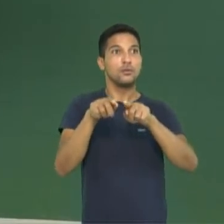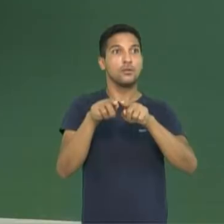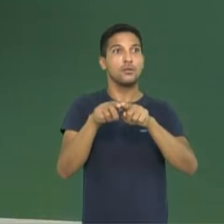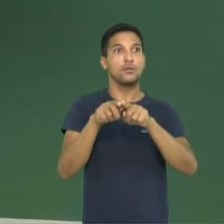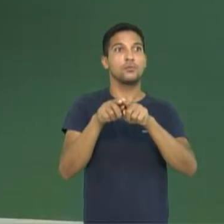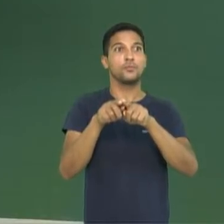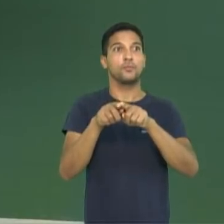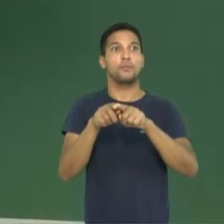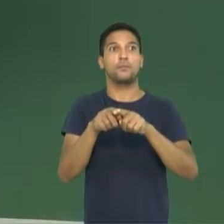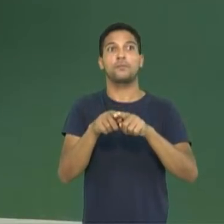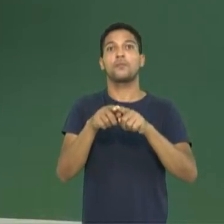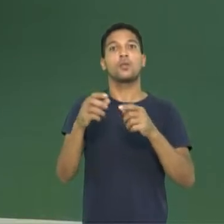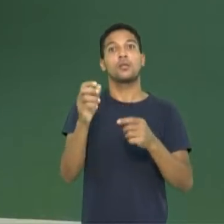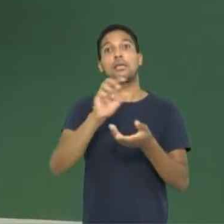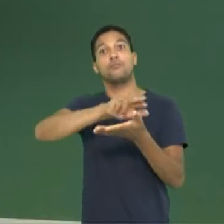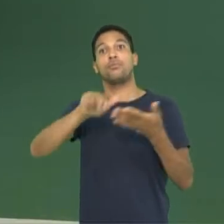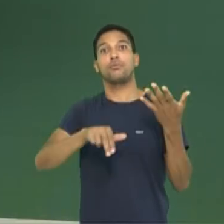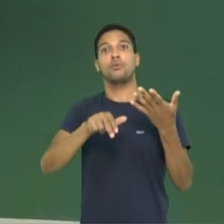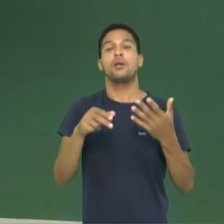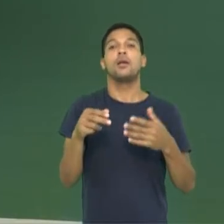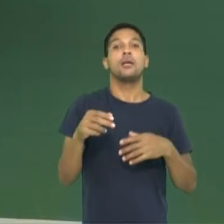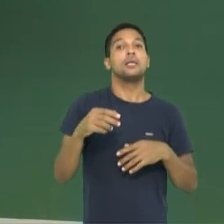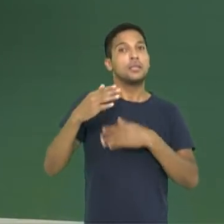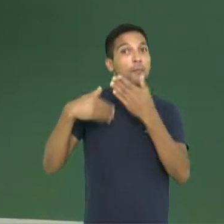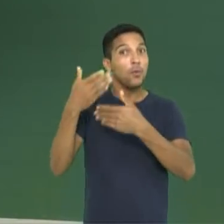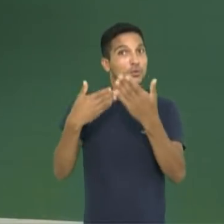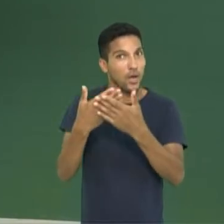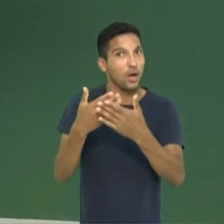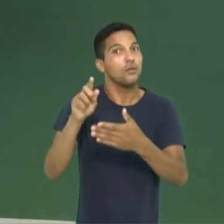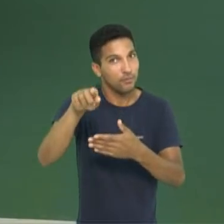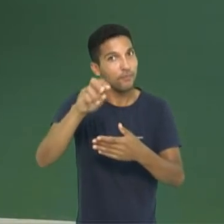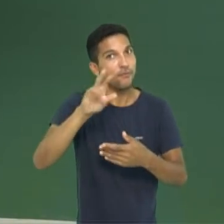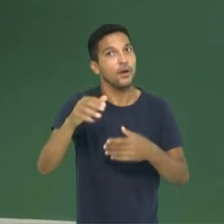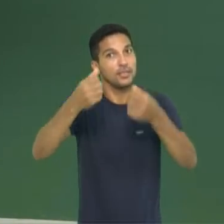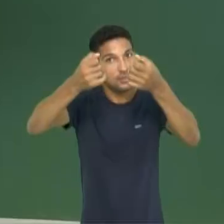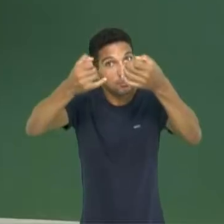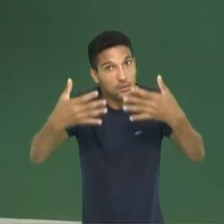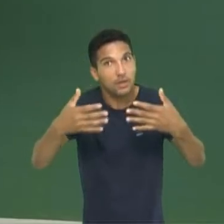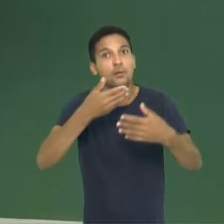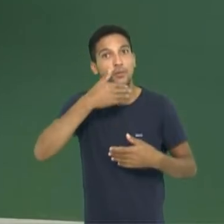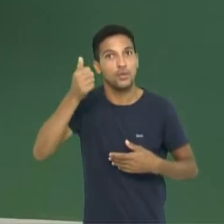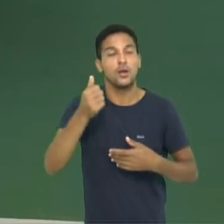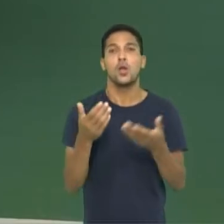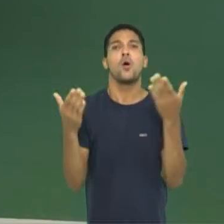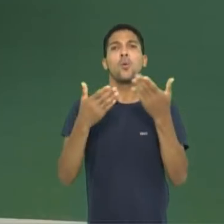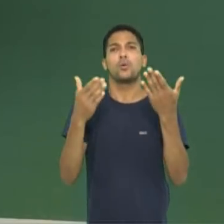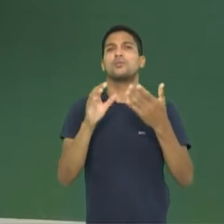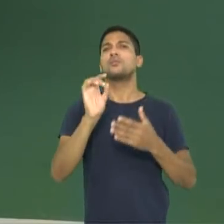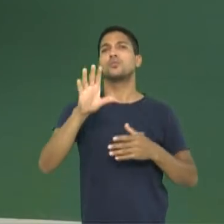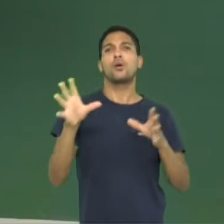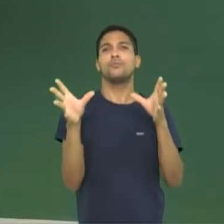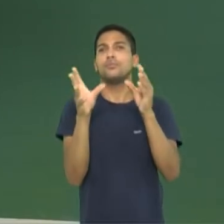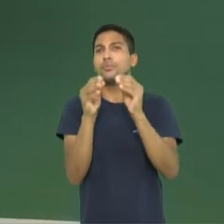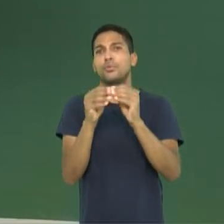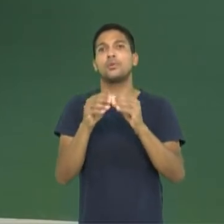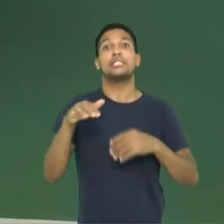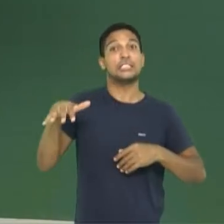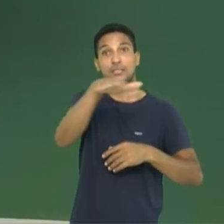de artes marciais. O Taekwondo, assim como o Judô, Karatê, Muay Thai, Esgrima, dentre